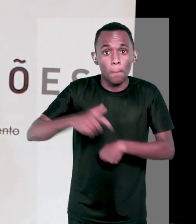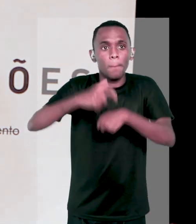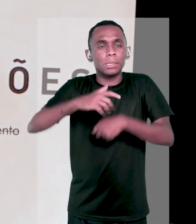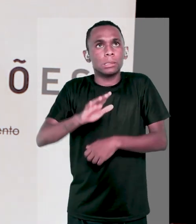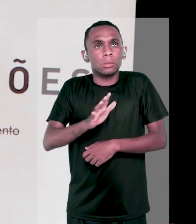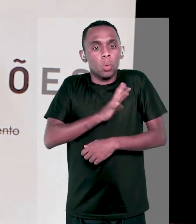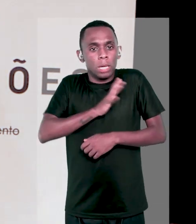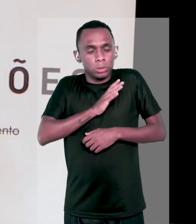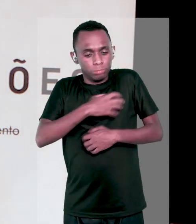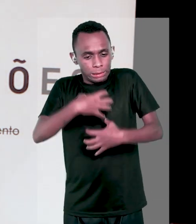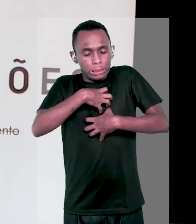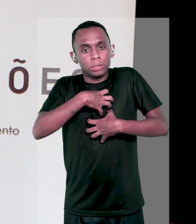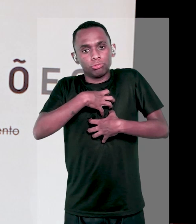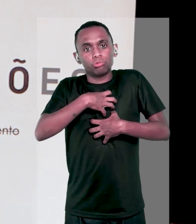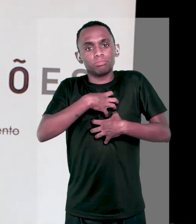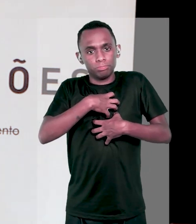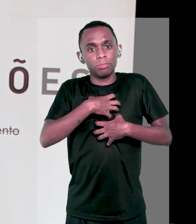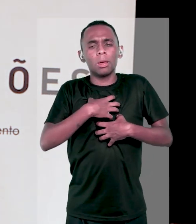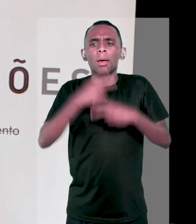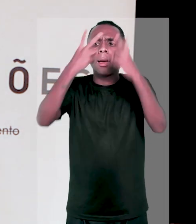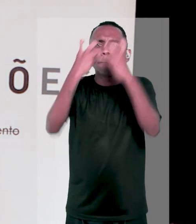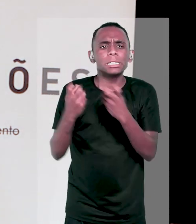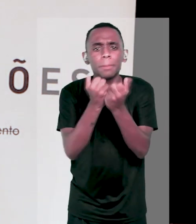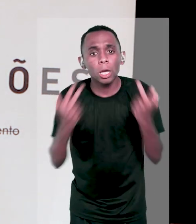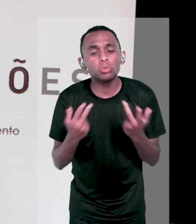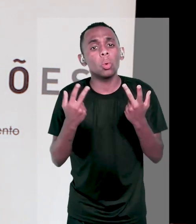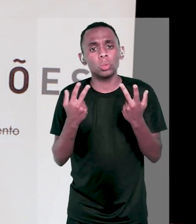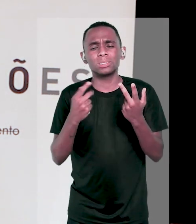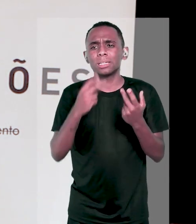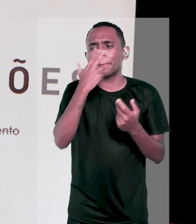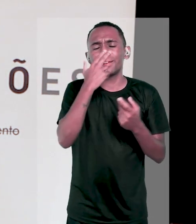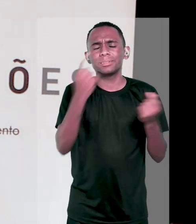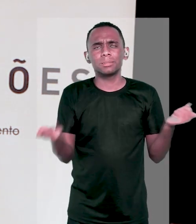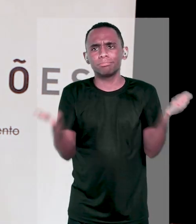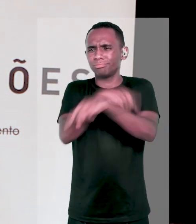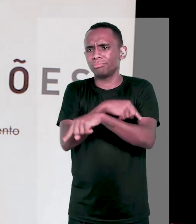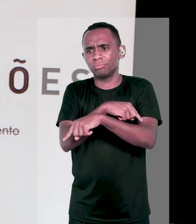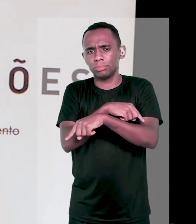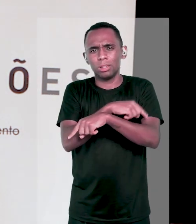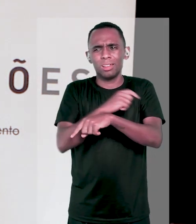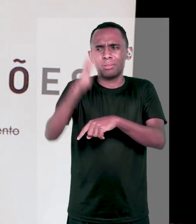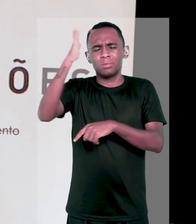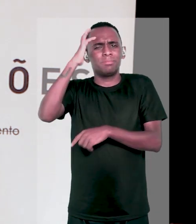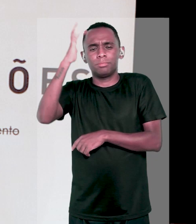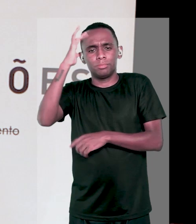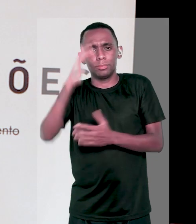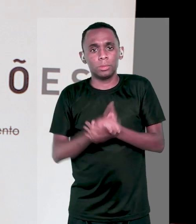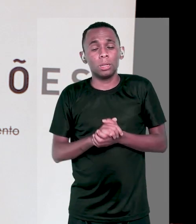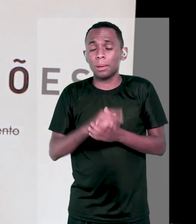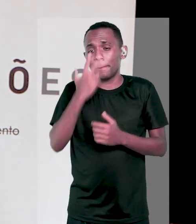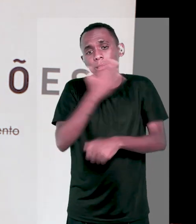ver as coisas como elas são é o contrário da lucidez é o acomodamento ao que é quando